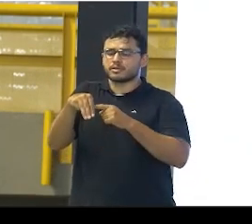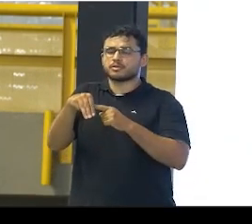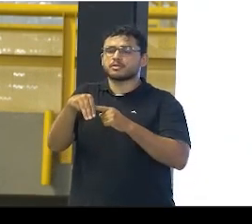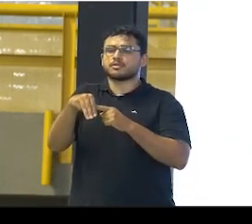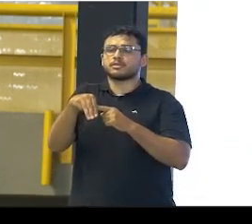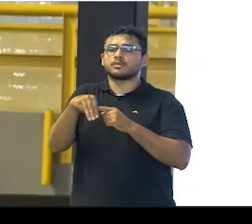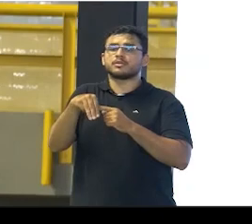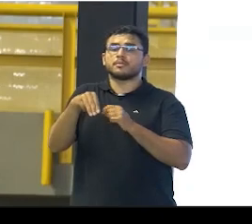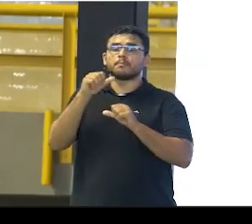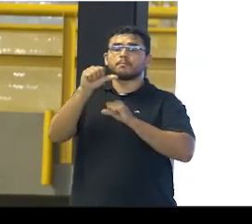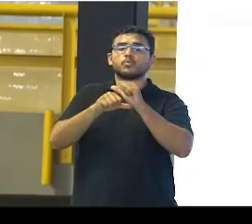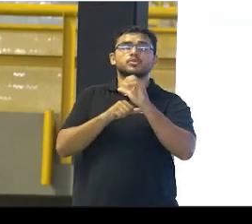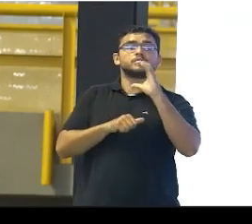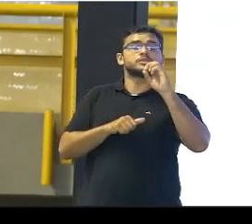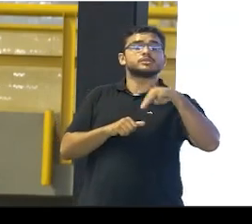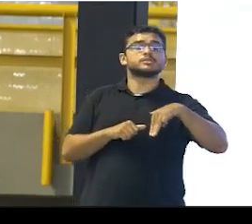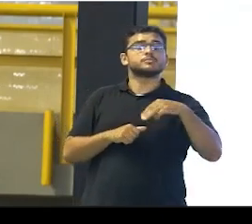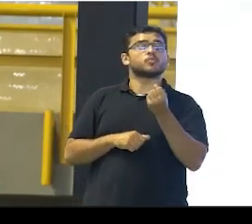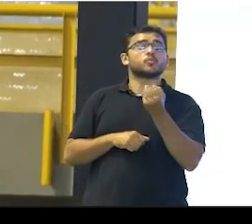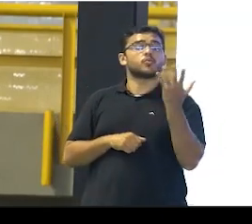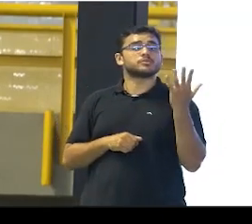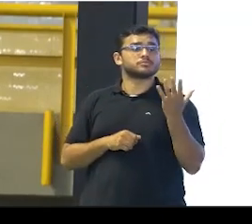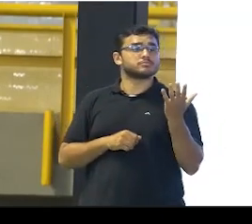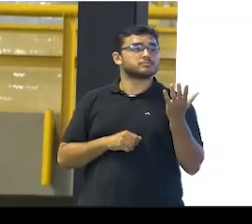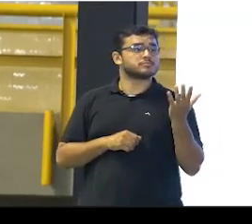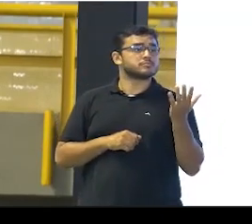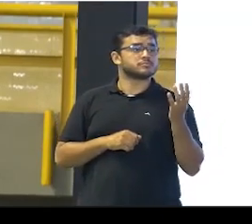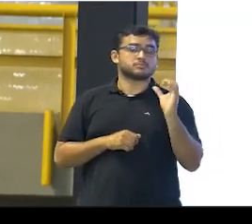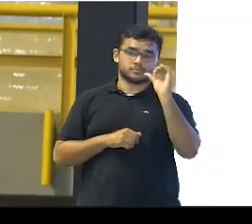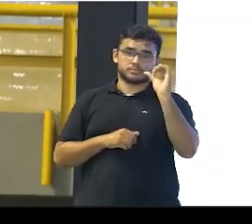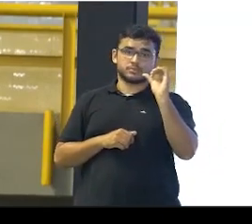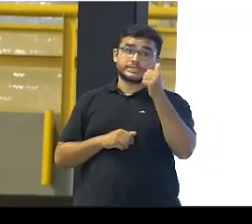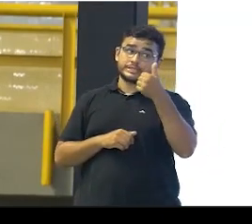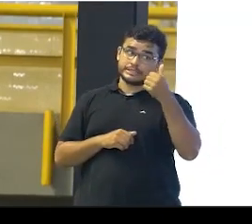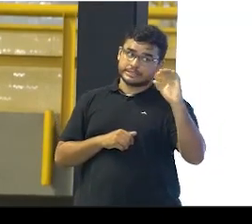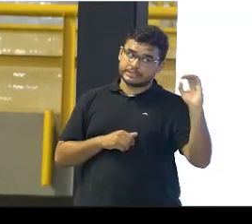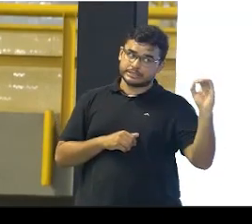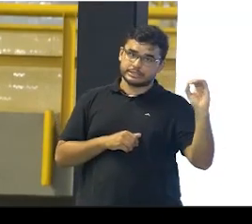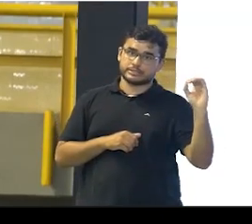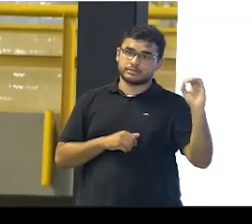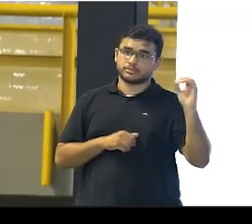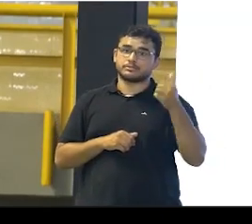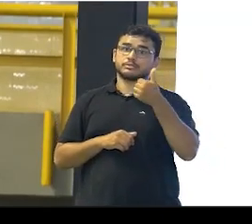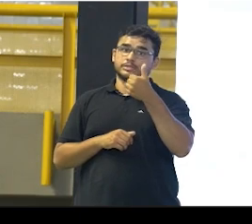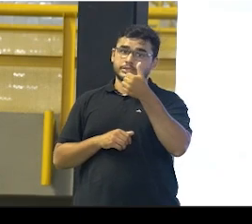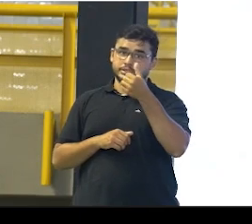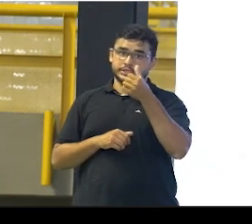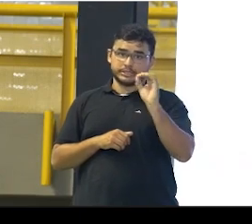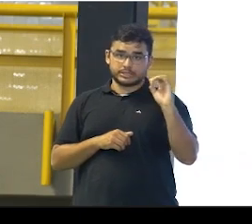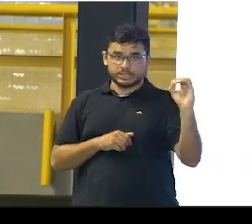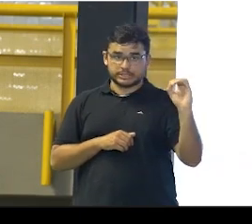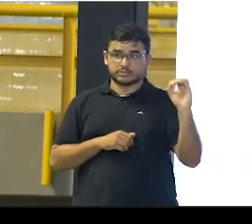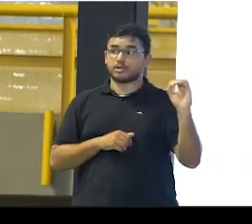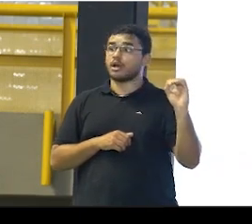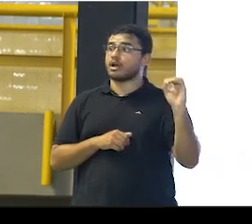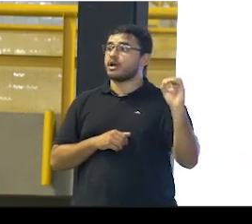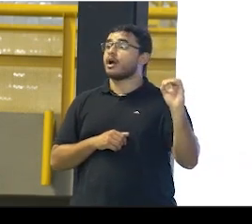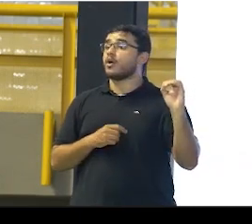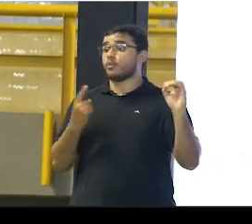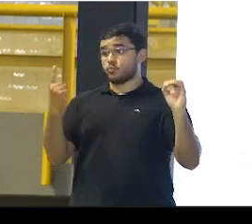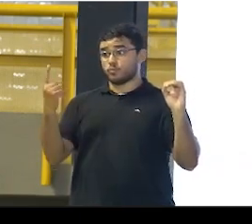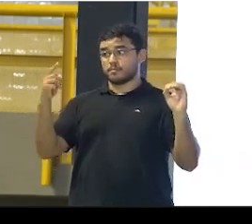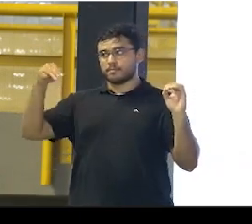que é que eu vou fazer aqui? Quem é a base maior do trapézio? É essa base que é paralela àquela, que